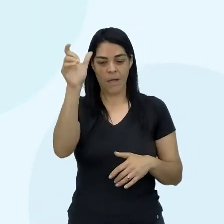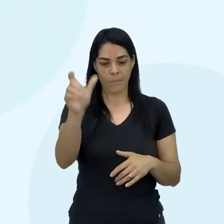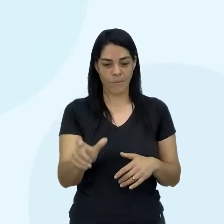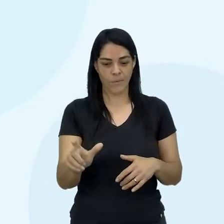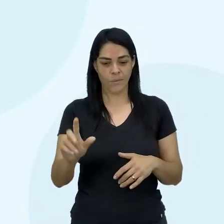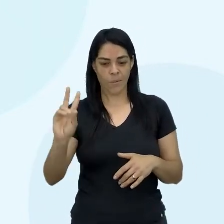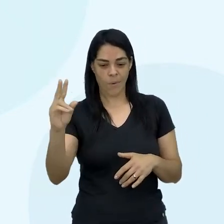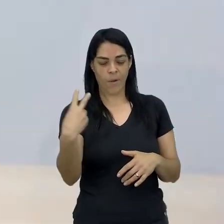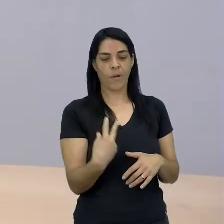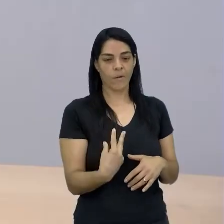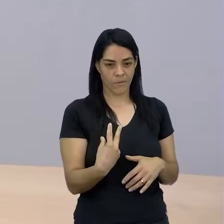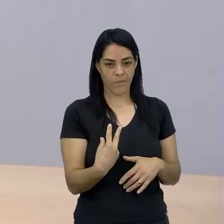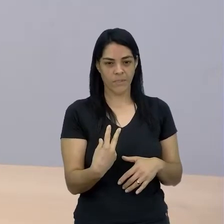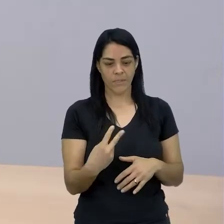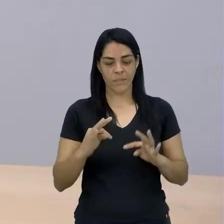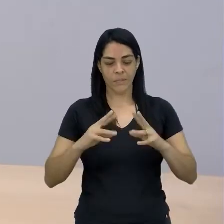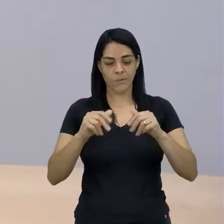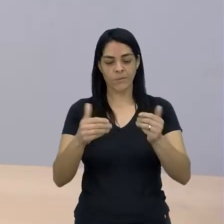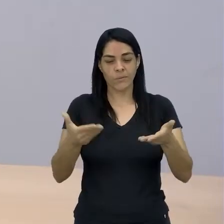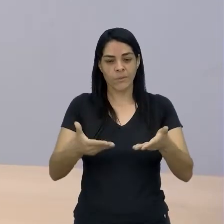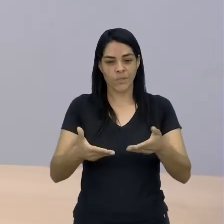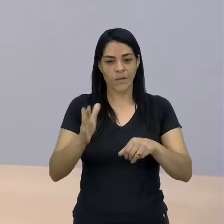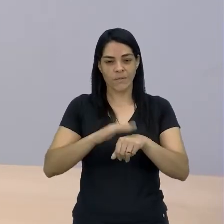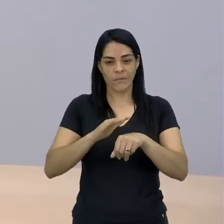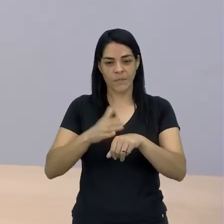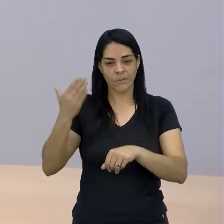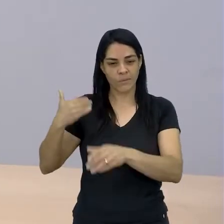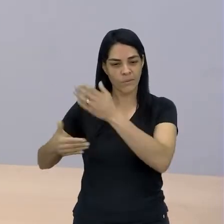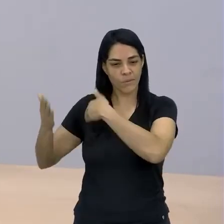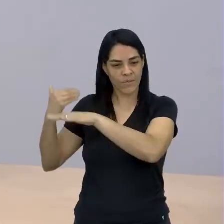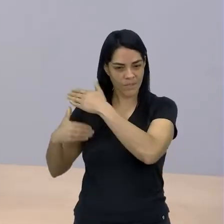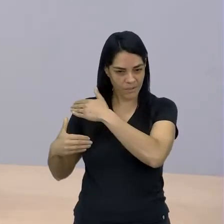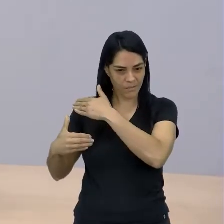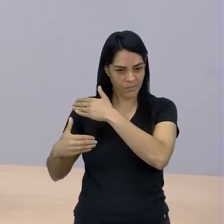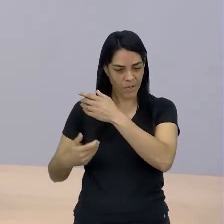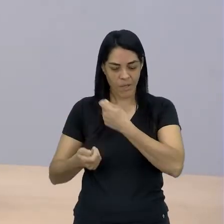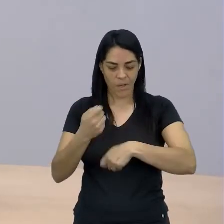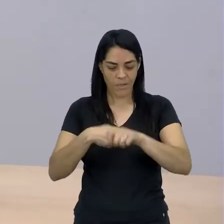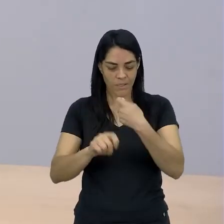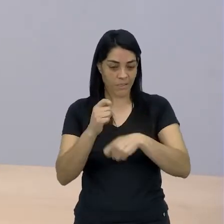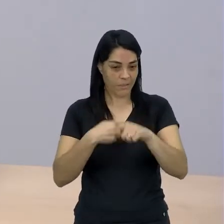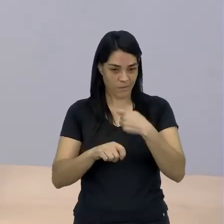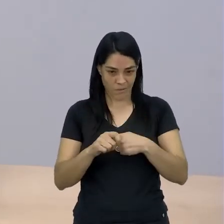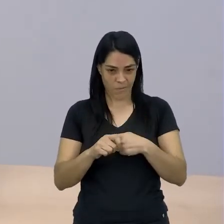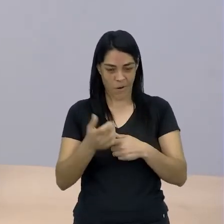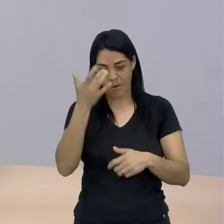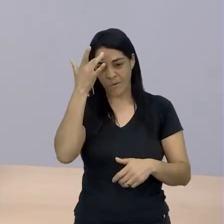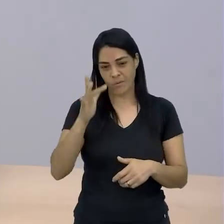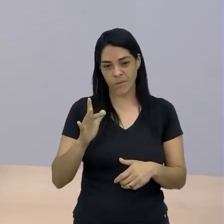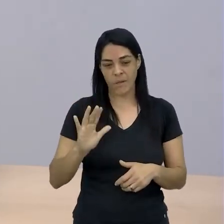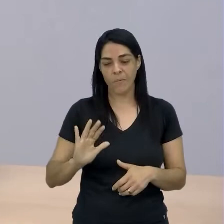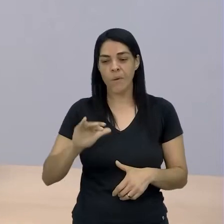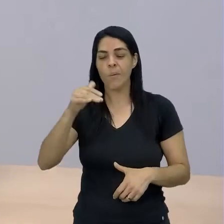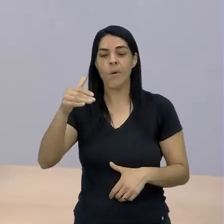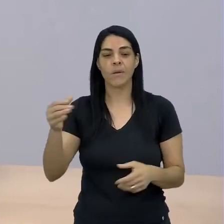Num sistema produtivo econômico, a gente não sabe quando ele